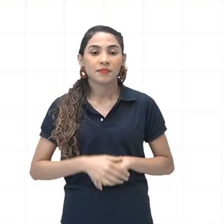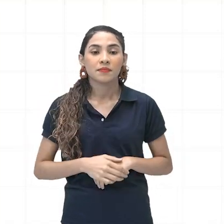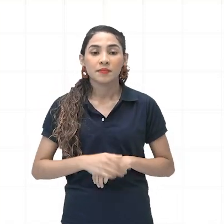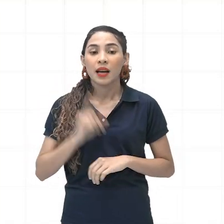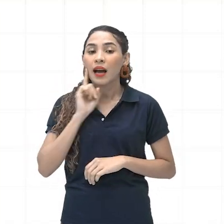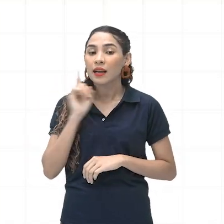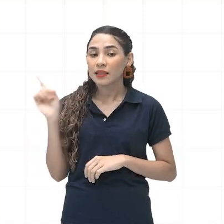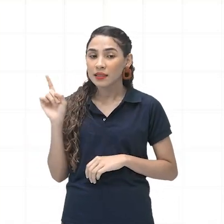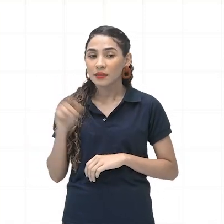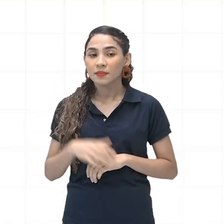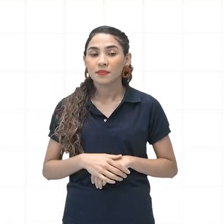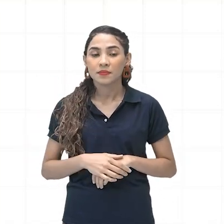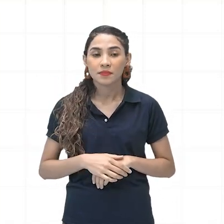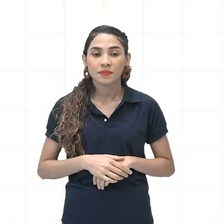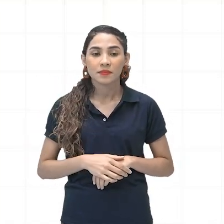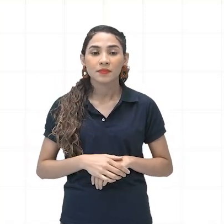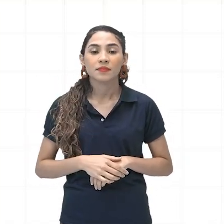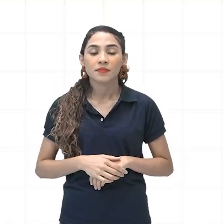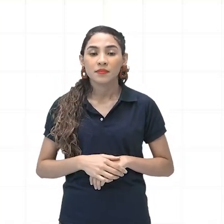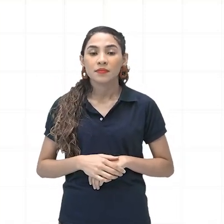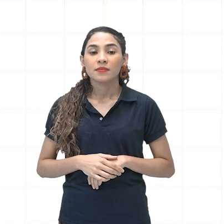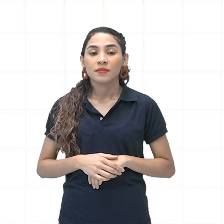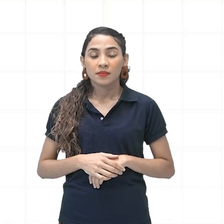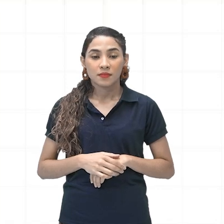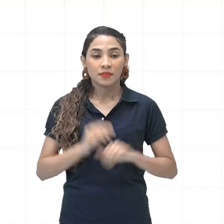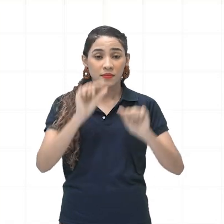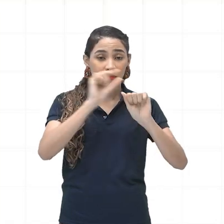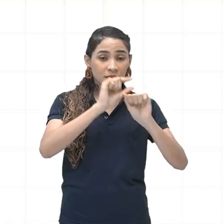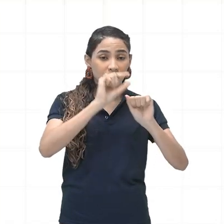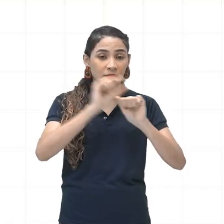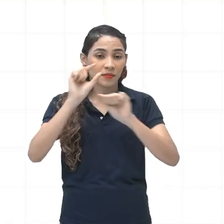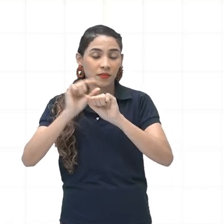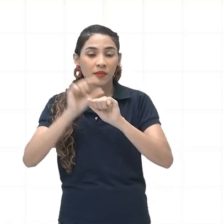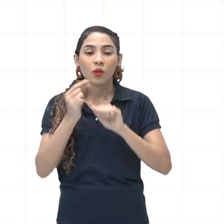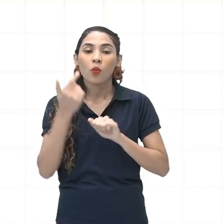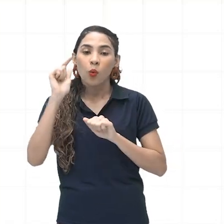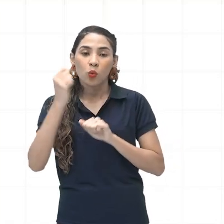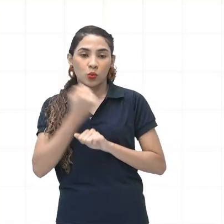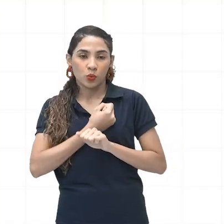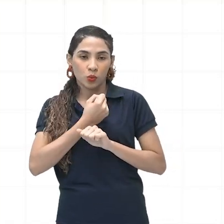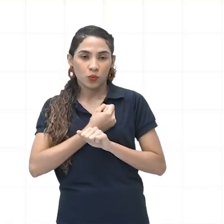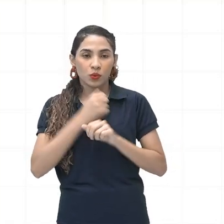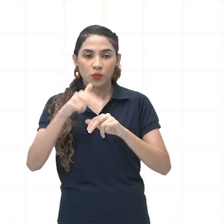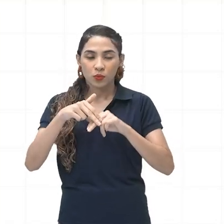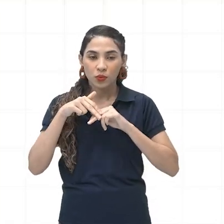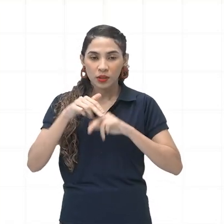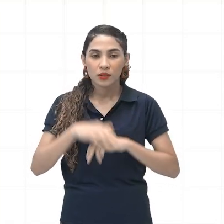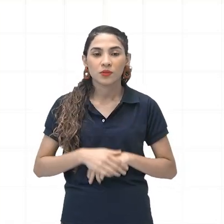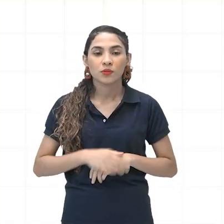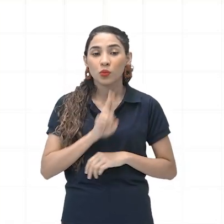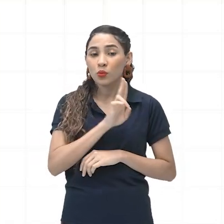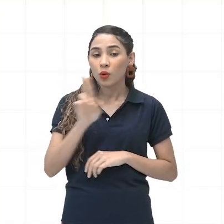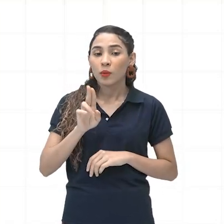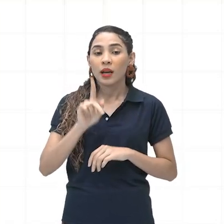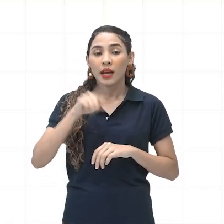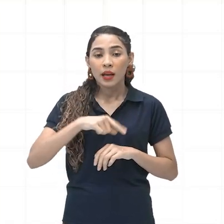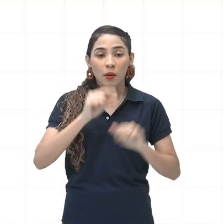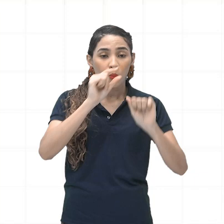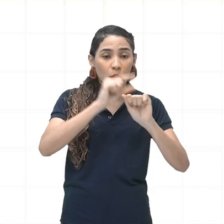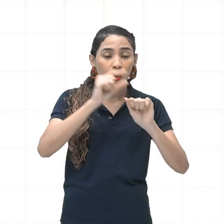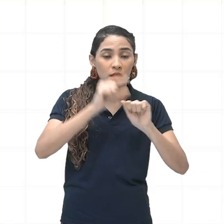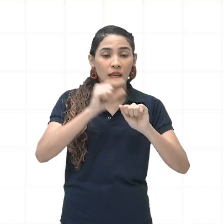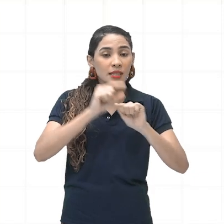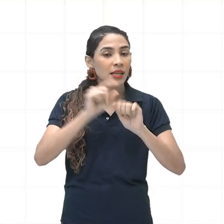essa potência aqui, ela está elevada a um outro expoente. Por isso que a gente diz que é potência de